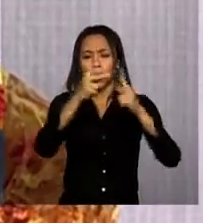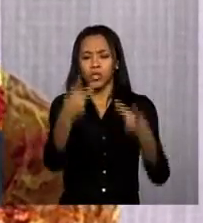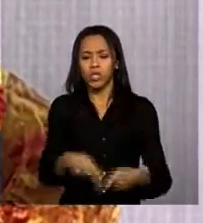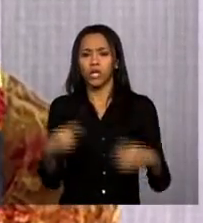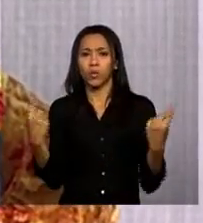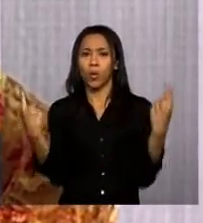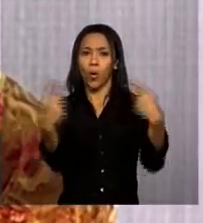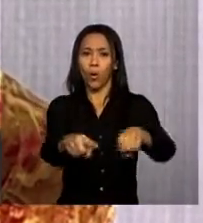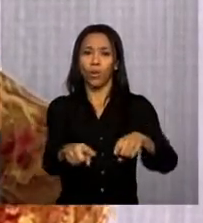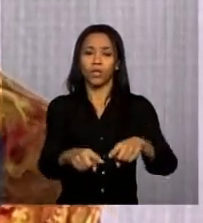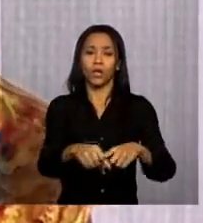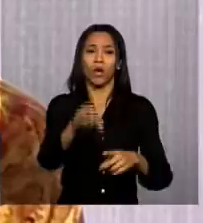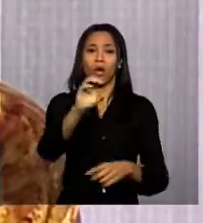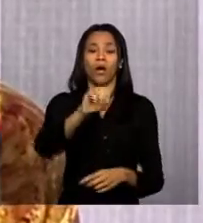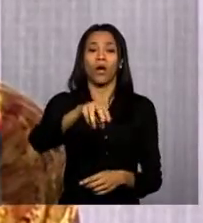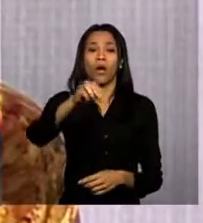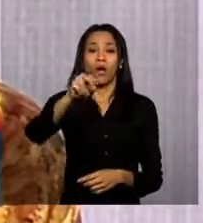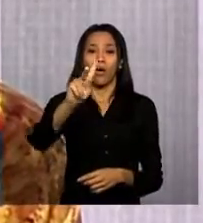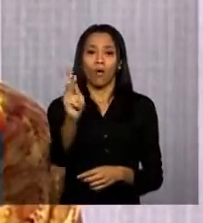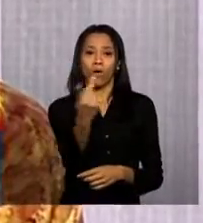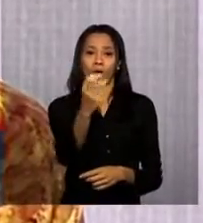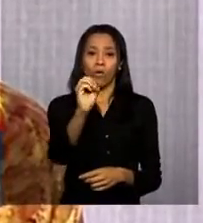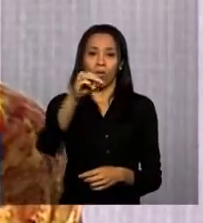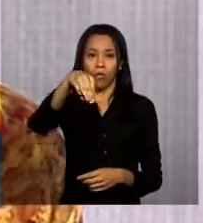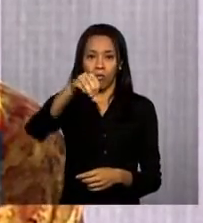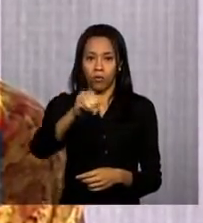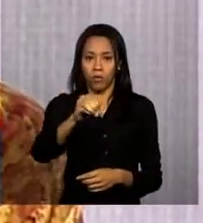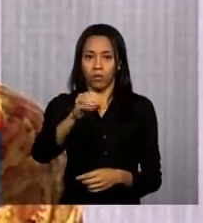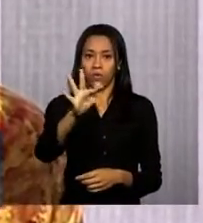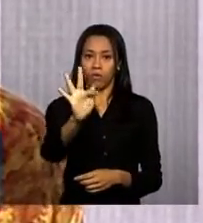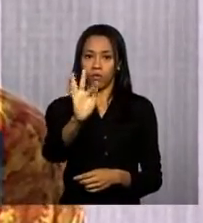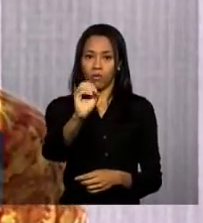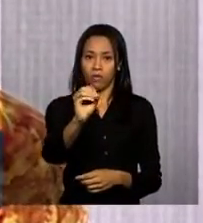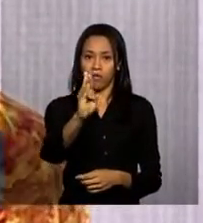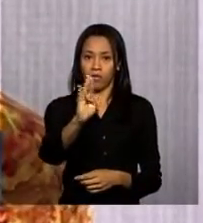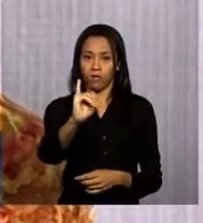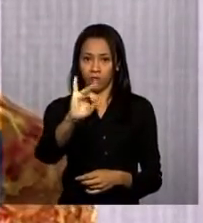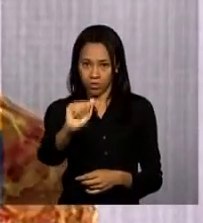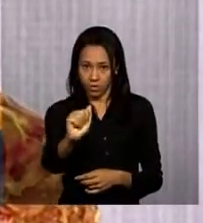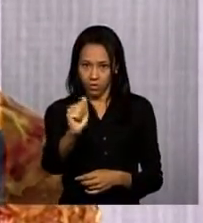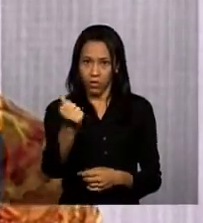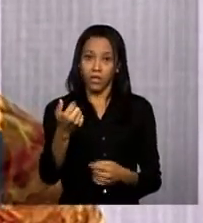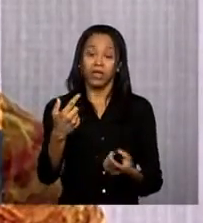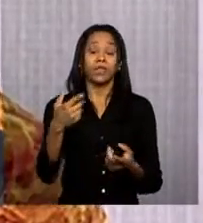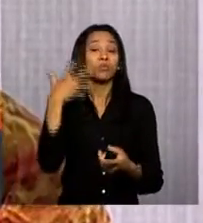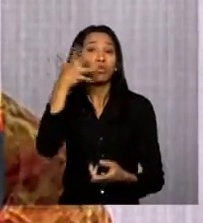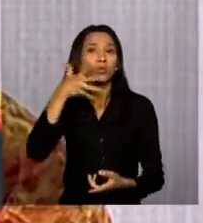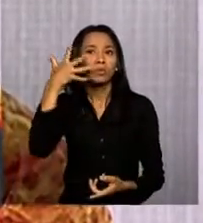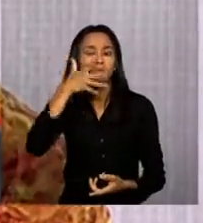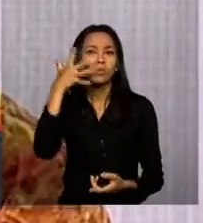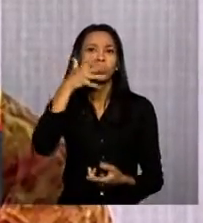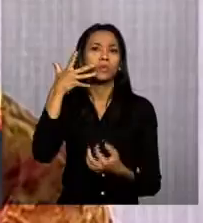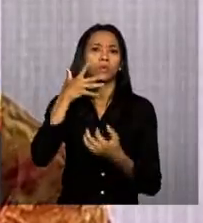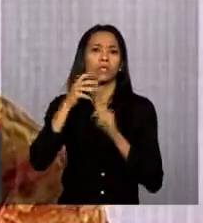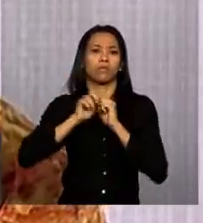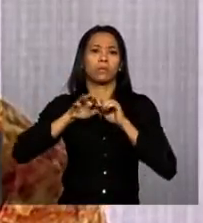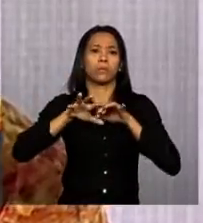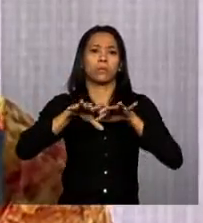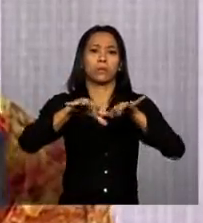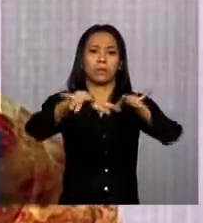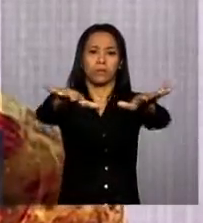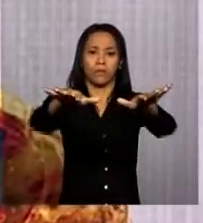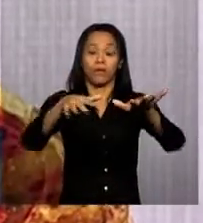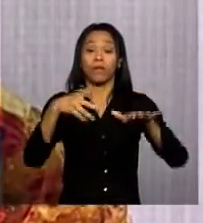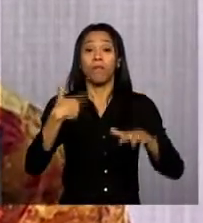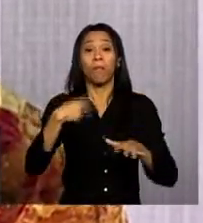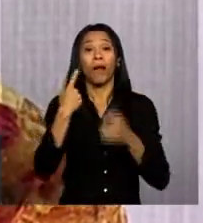o discurso ele é ponte entre a ideia e a ação, e o discurso prepara e constrói as condições